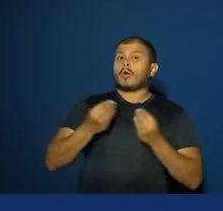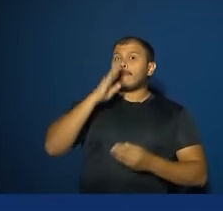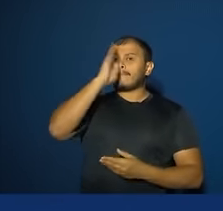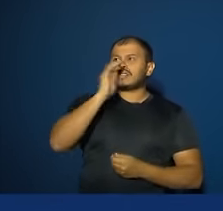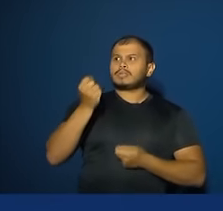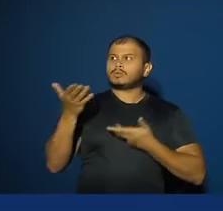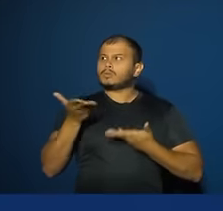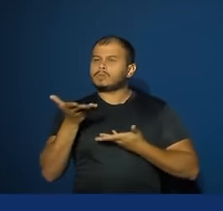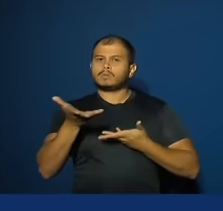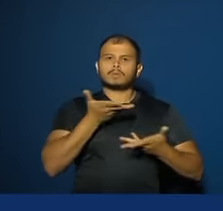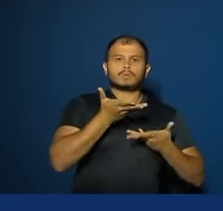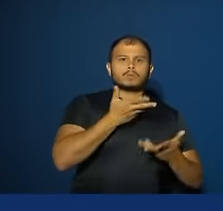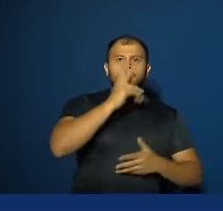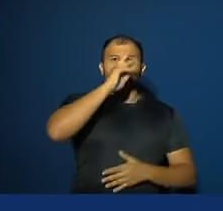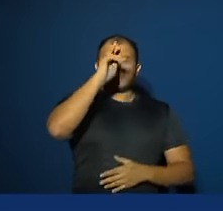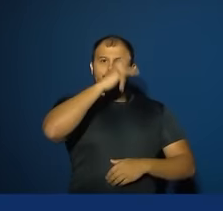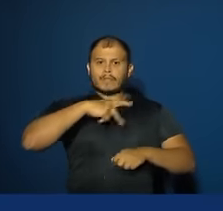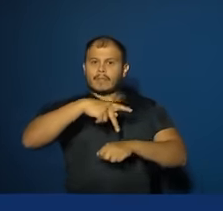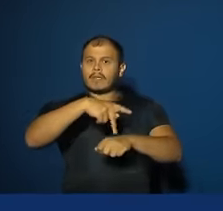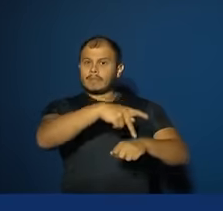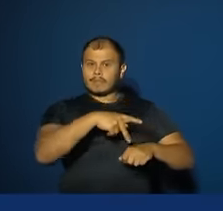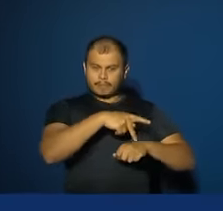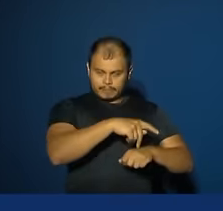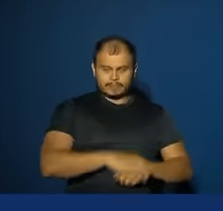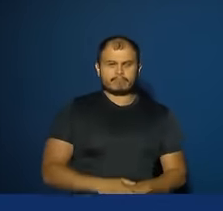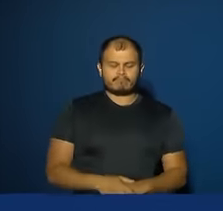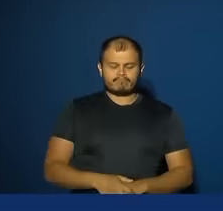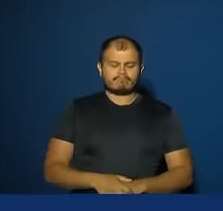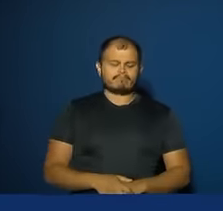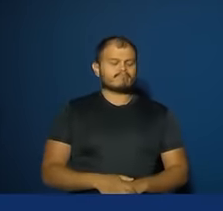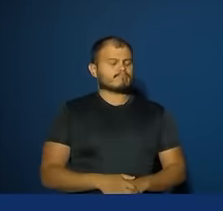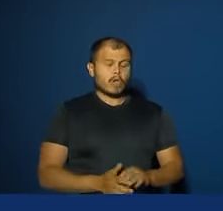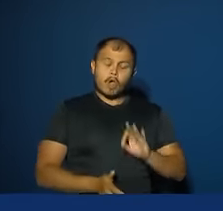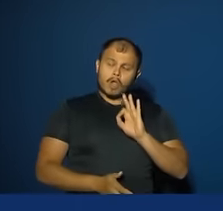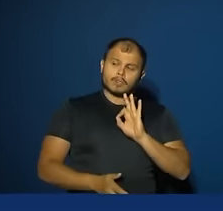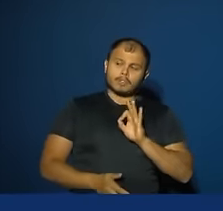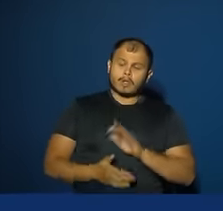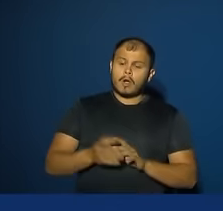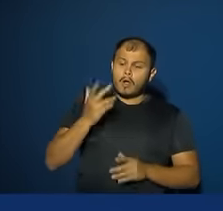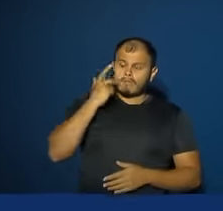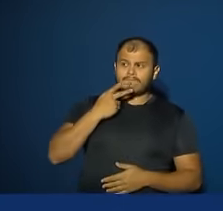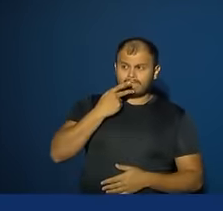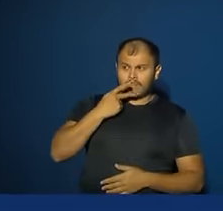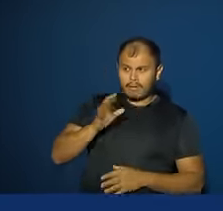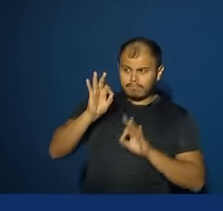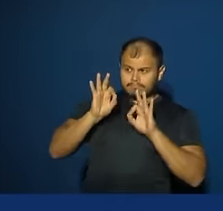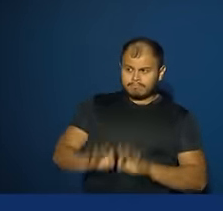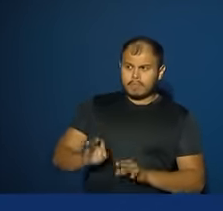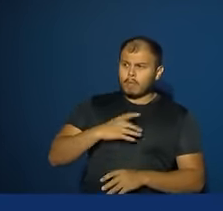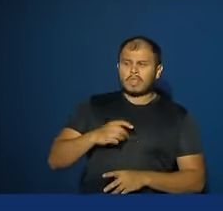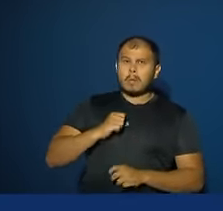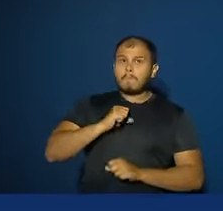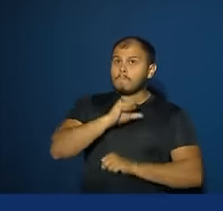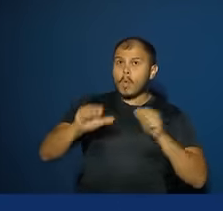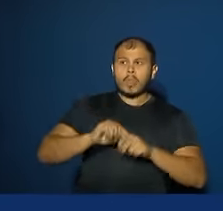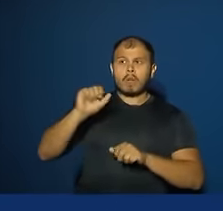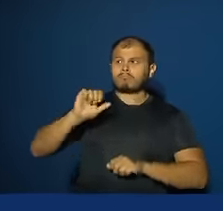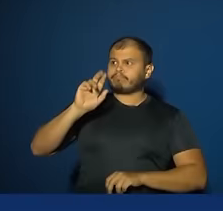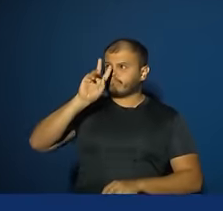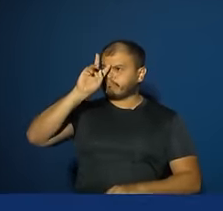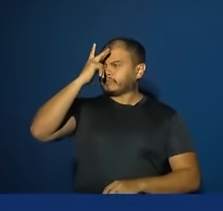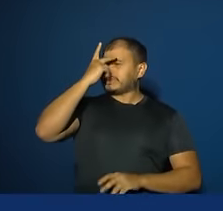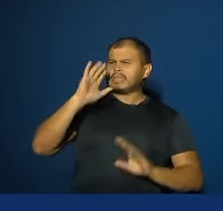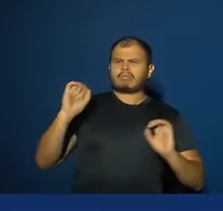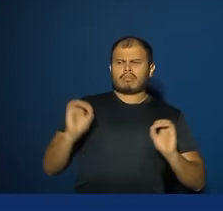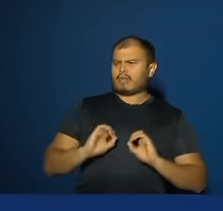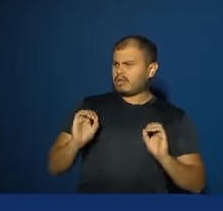países olha eh eh não não mudem nada tá sendo objetivo na resposta mas eu vou fazer uma análise sobre Oriente Médio